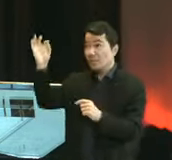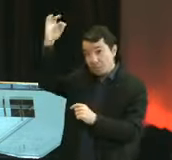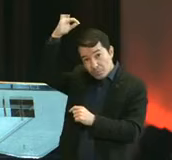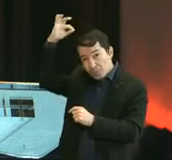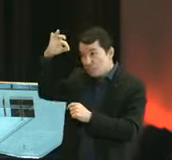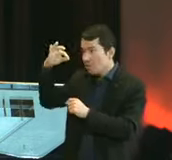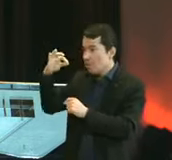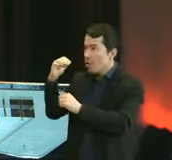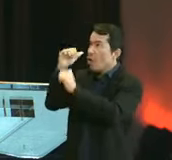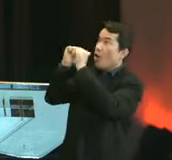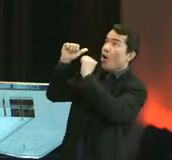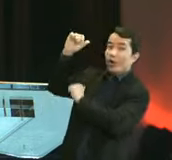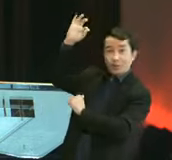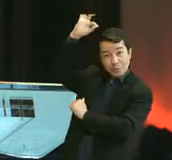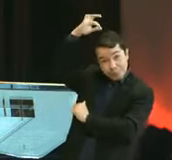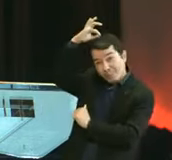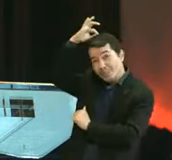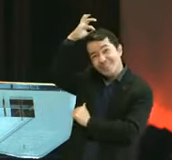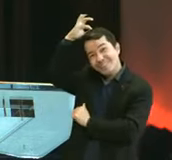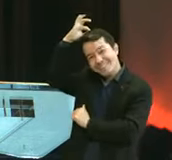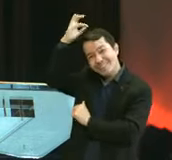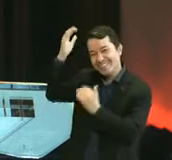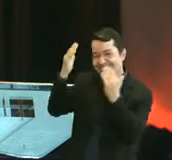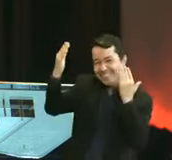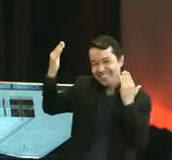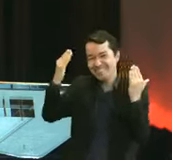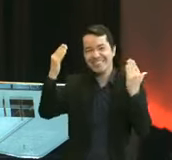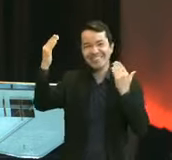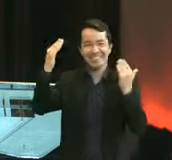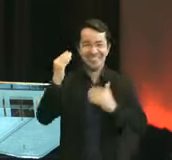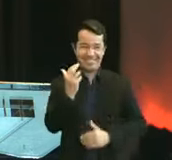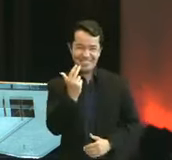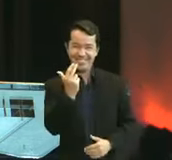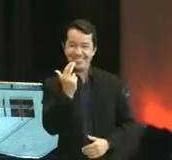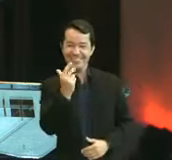enfática. Vocês precisam